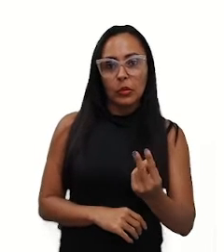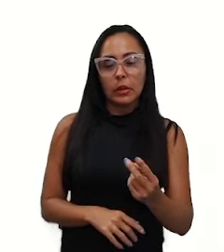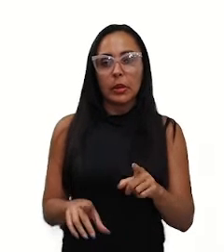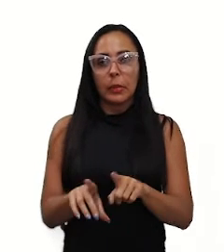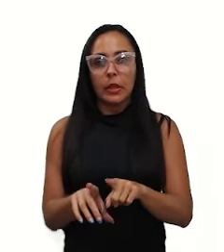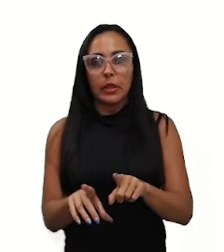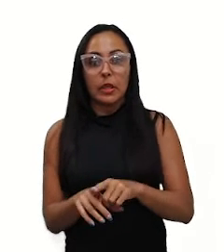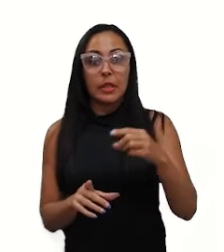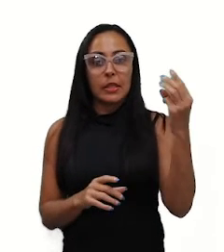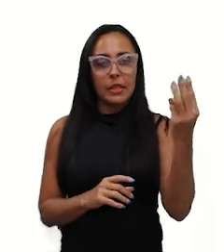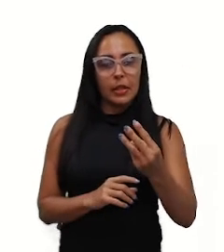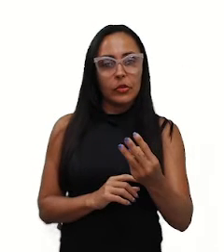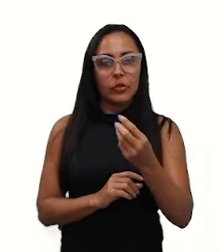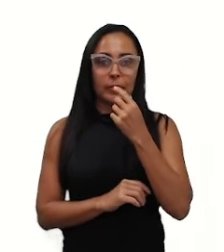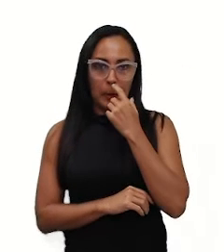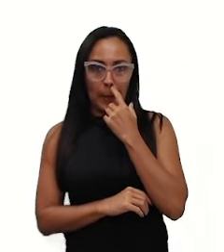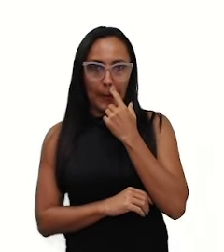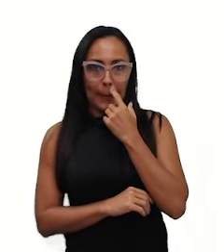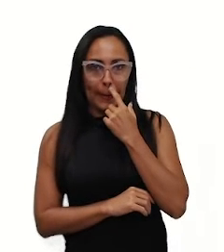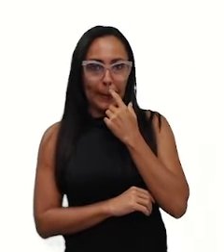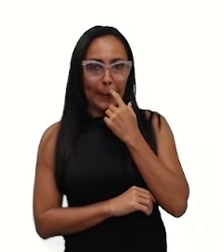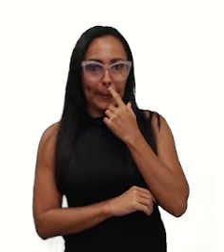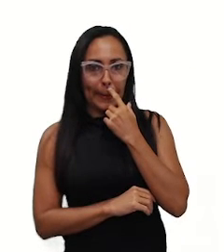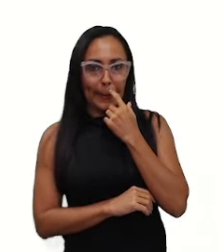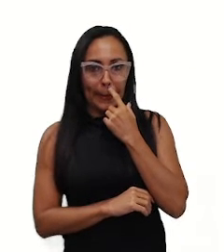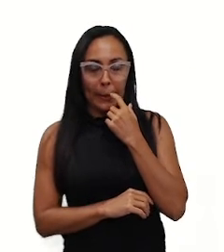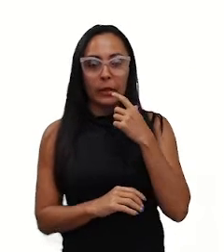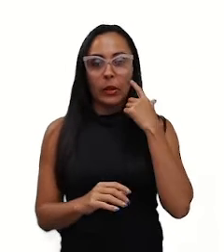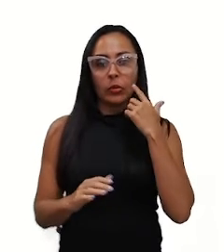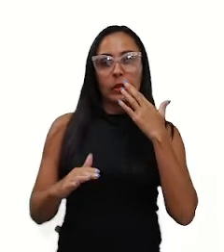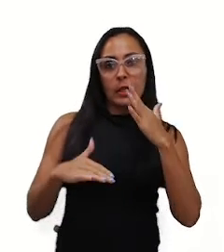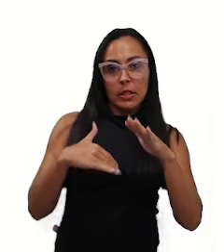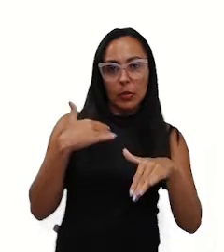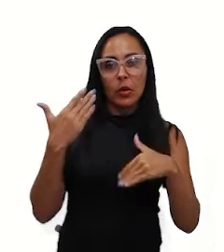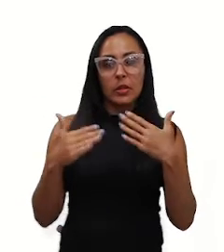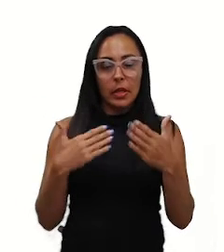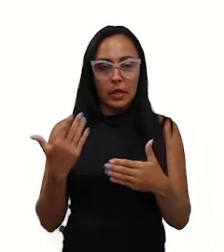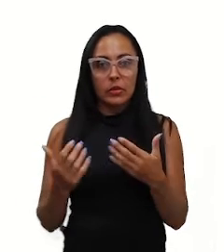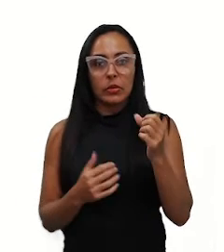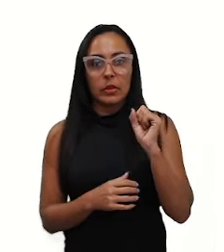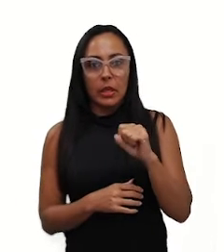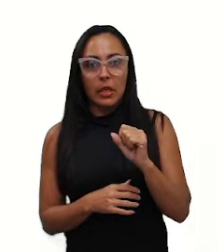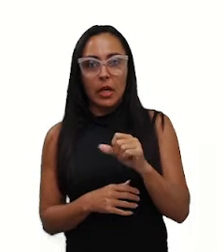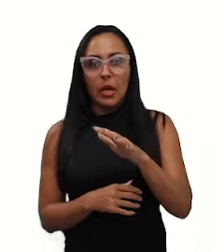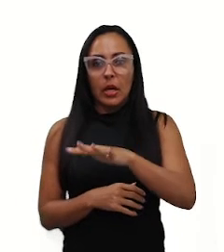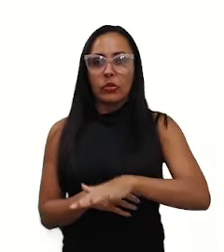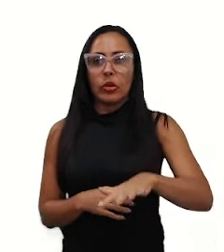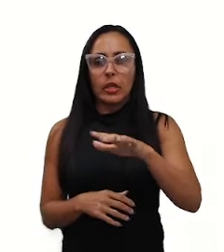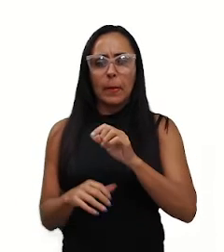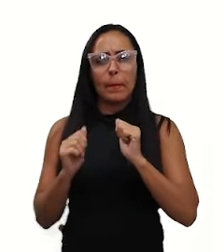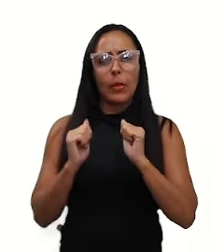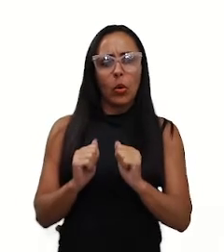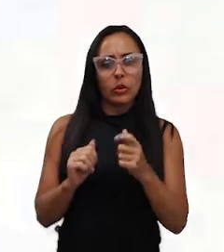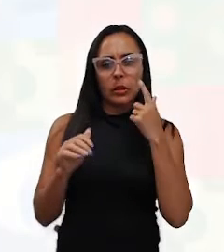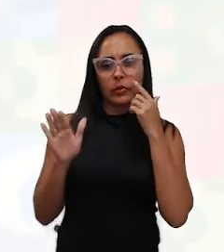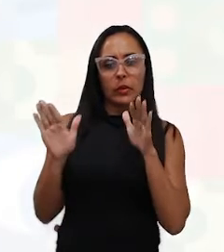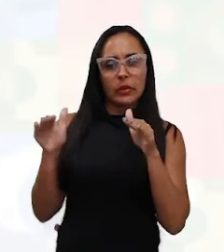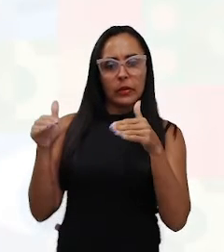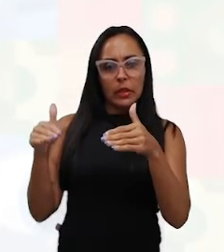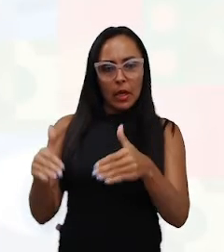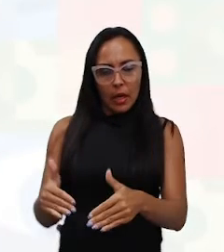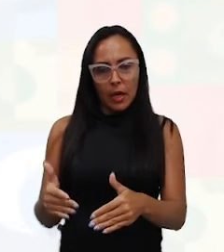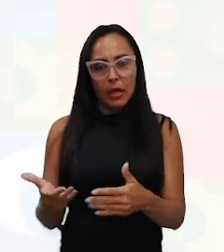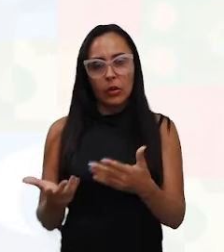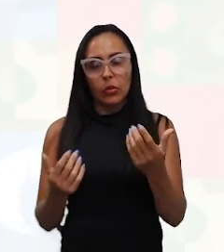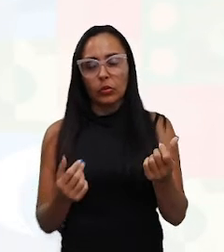3 pontos de fuga. Ou seja, nesse processo de afunilamento, a gente pode afunilar com um ponto,